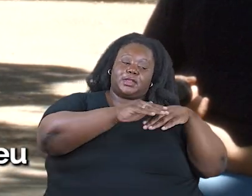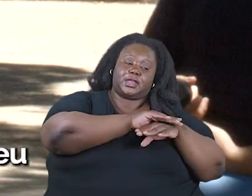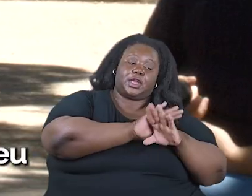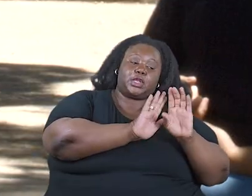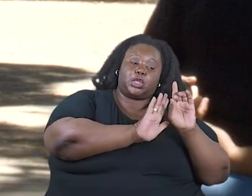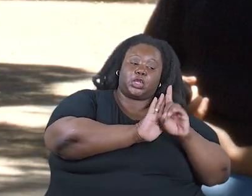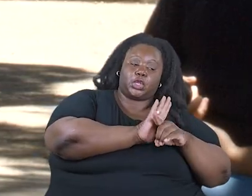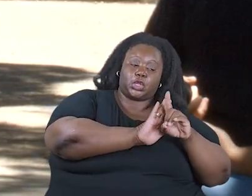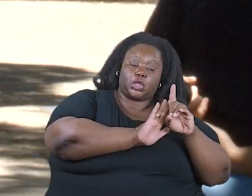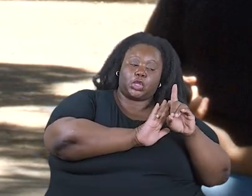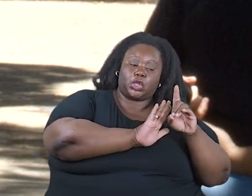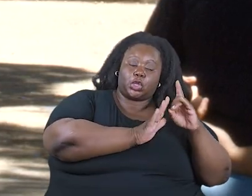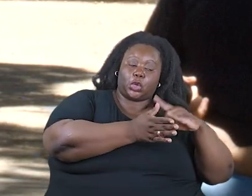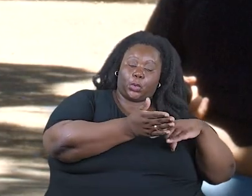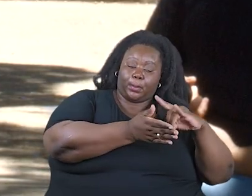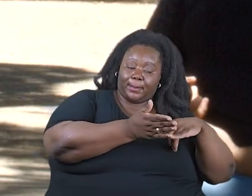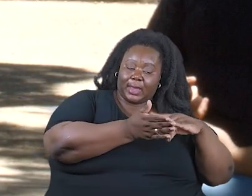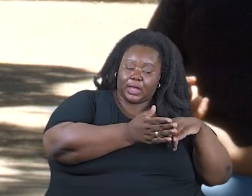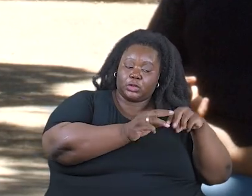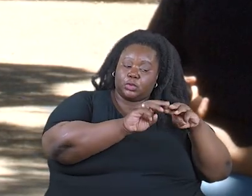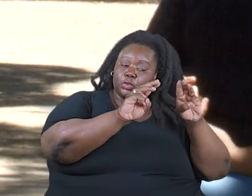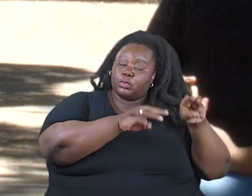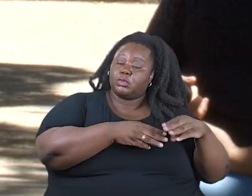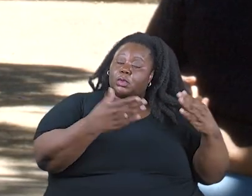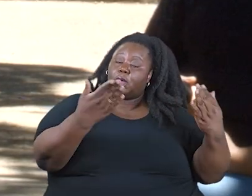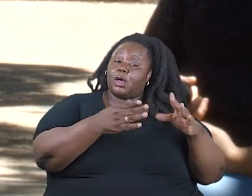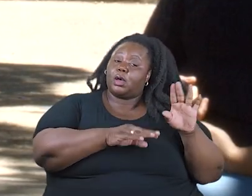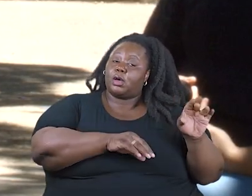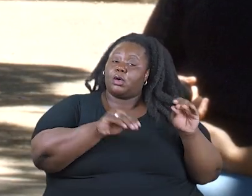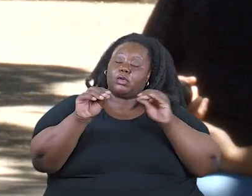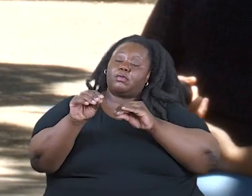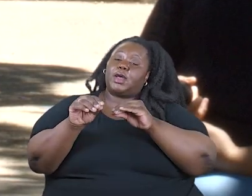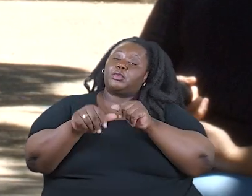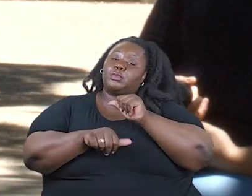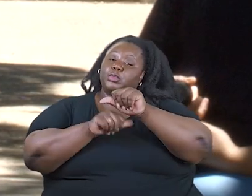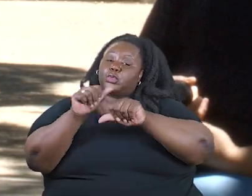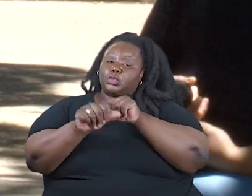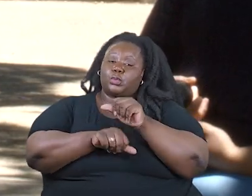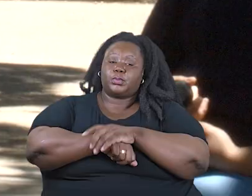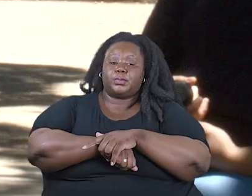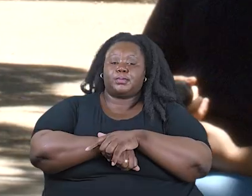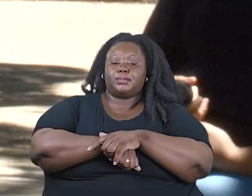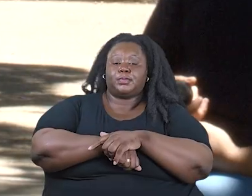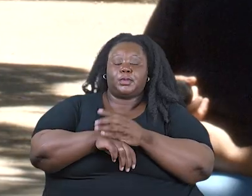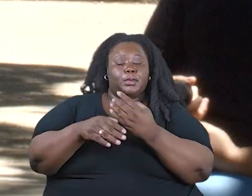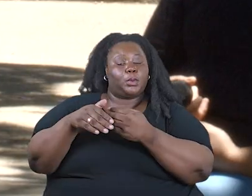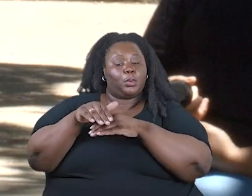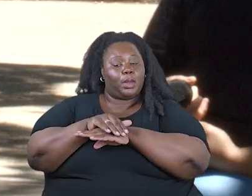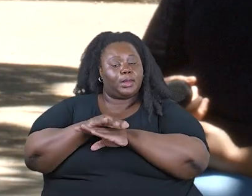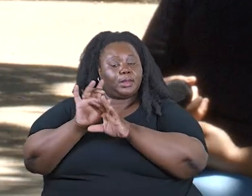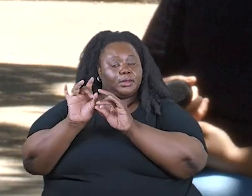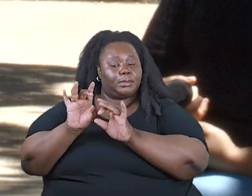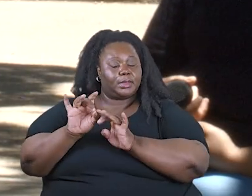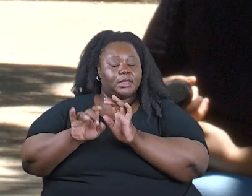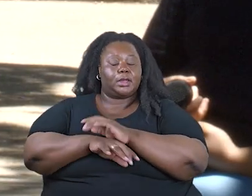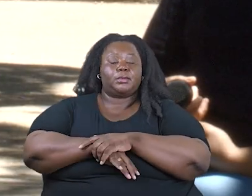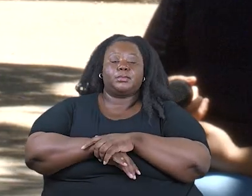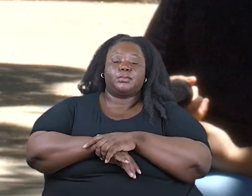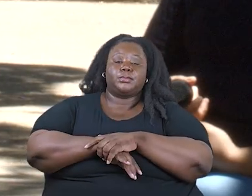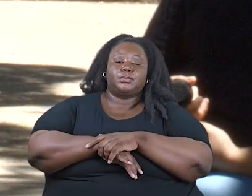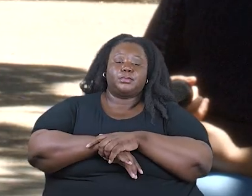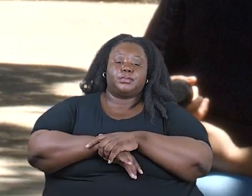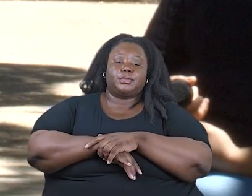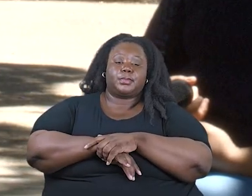documentação do museu, e agora vários museus passaram para a reserva técnica as obras